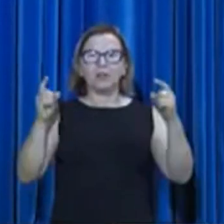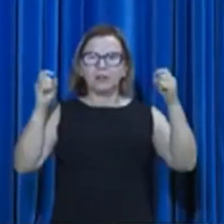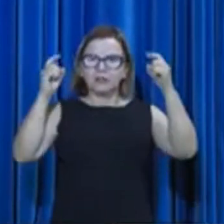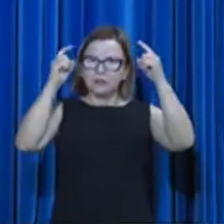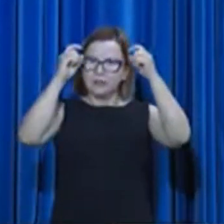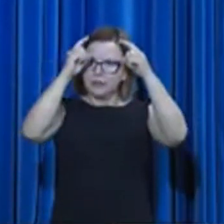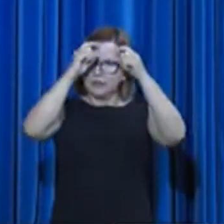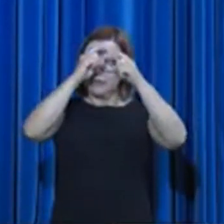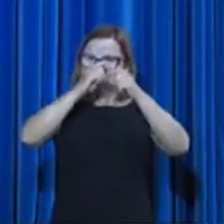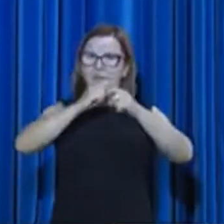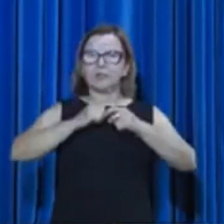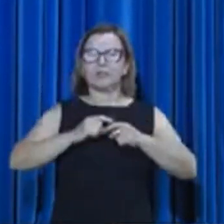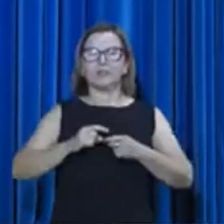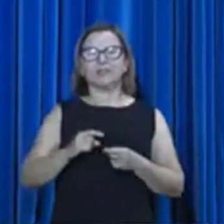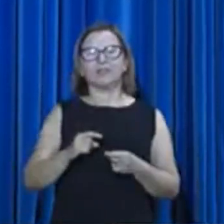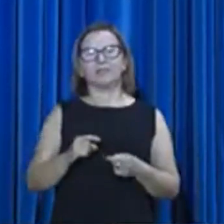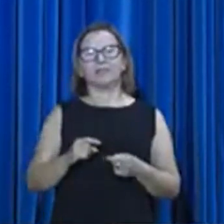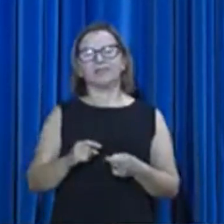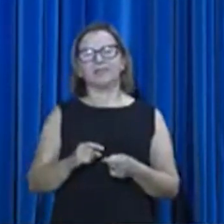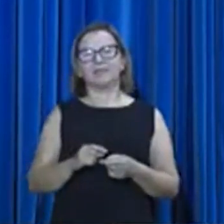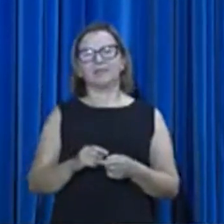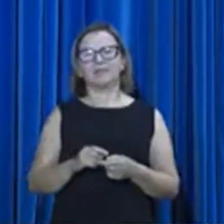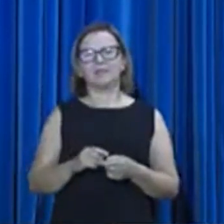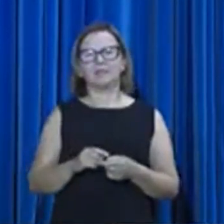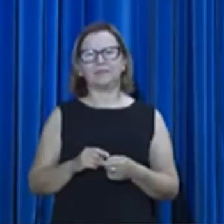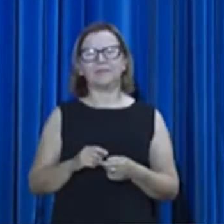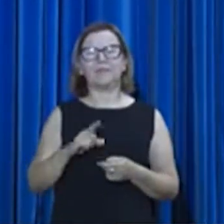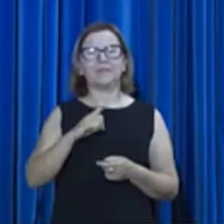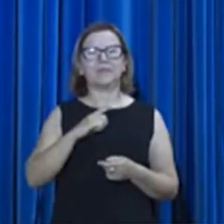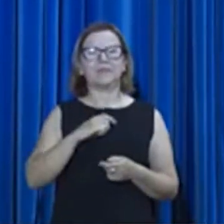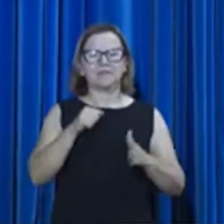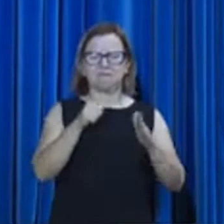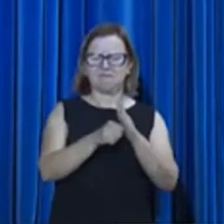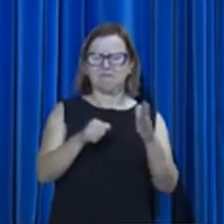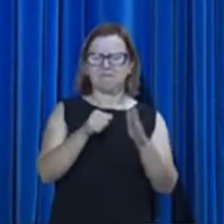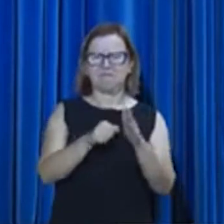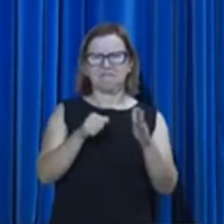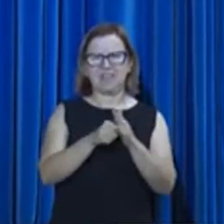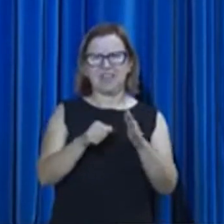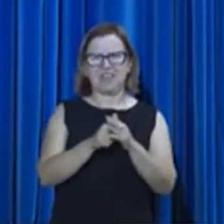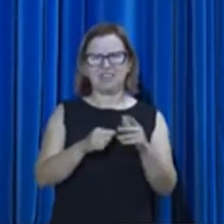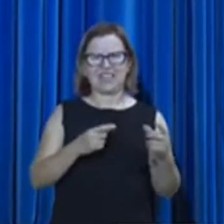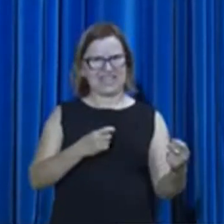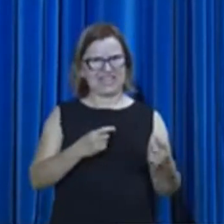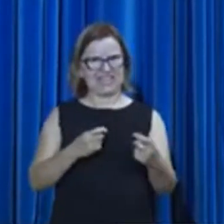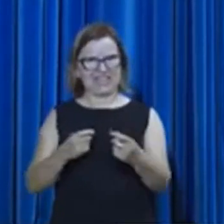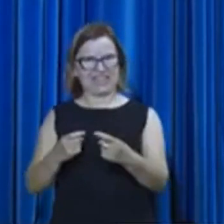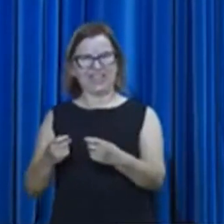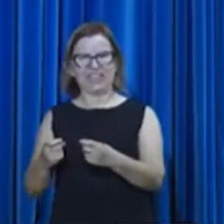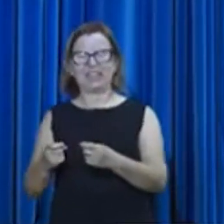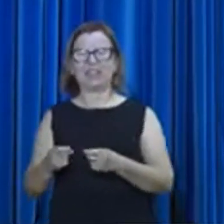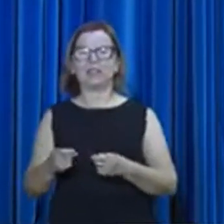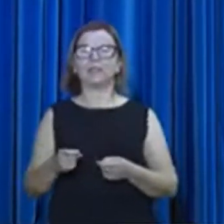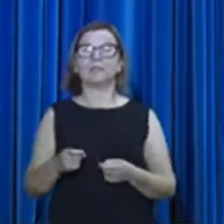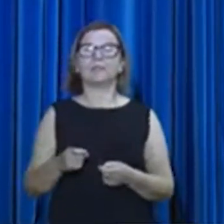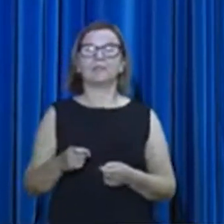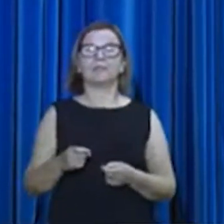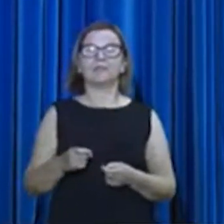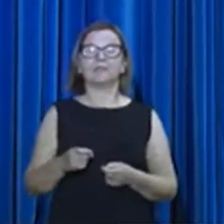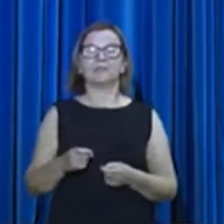difíceis. Há uma luta constante, uma guerra constante, para